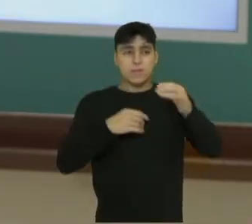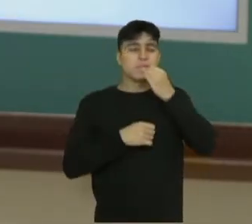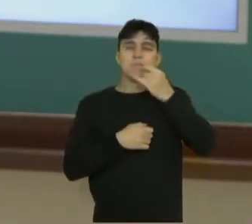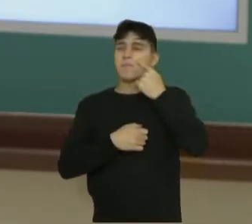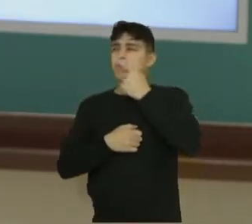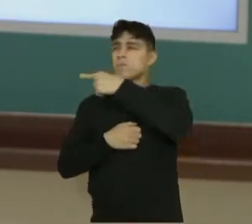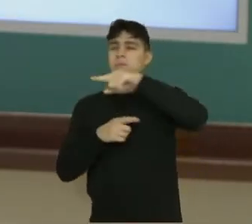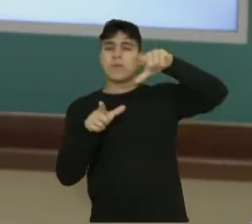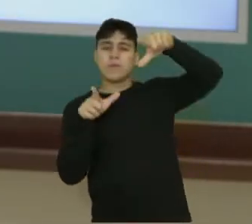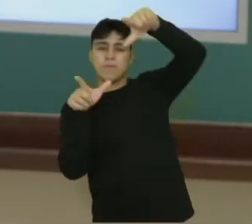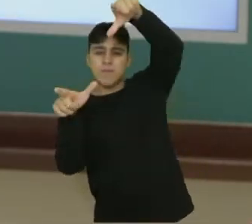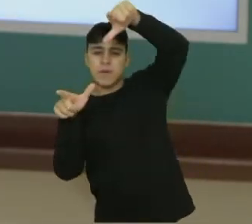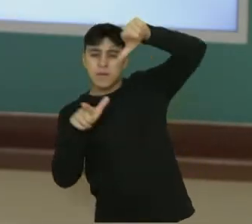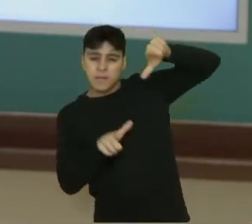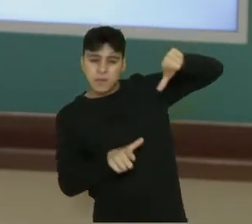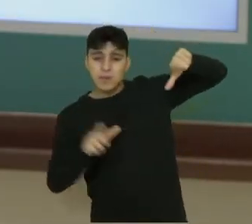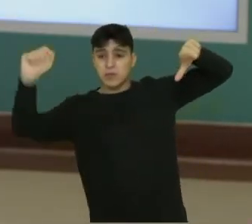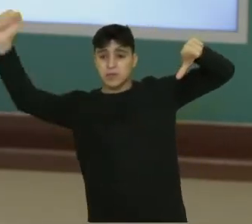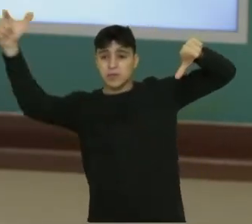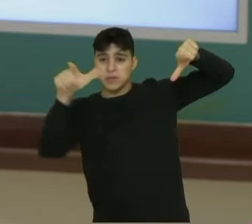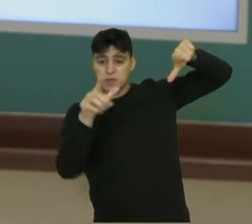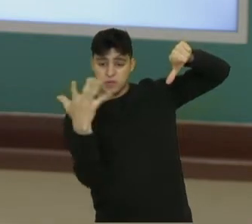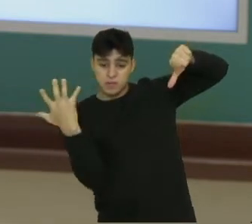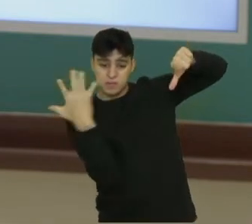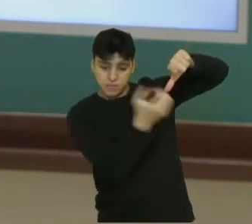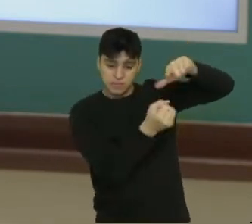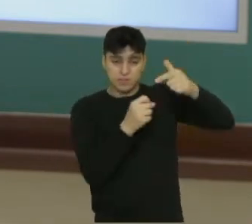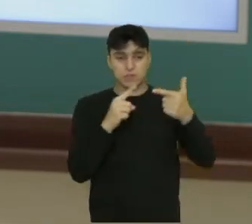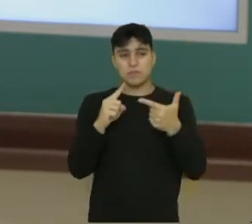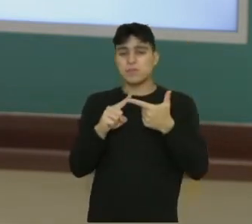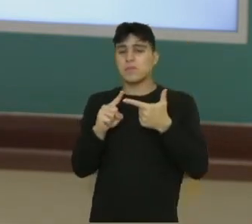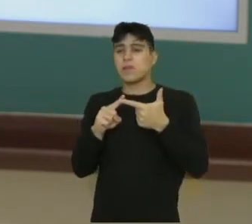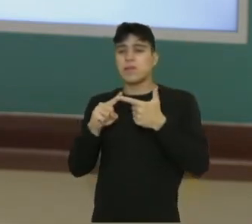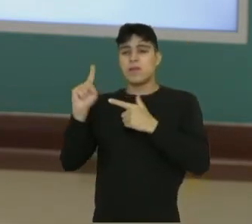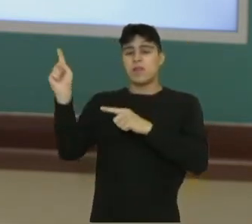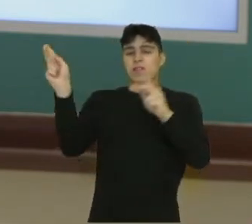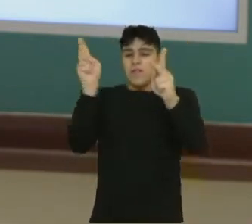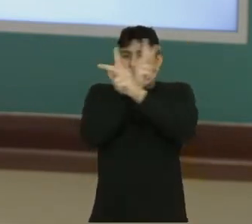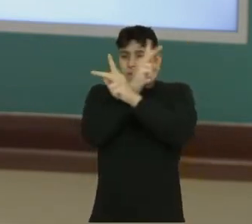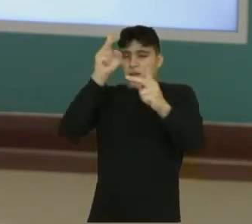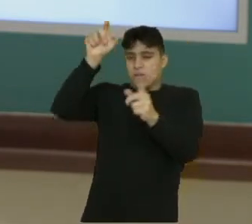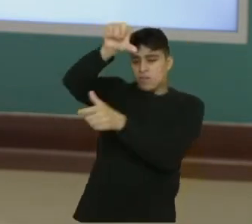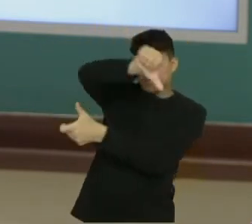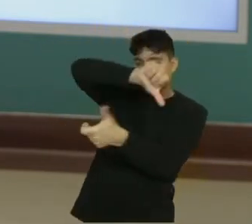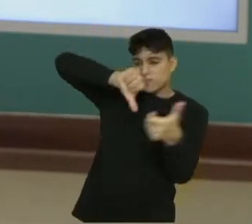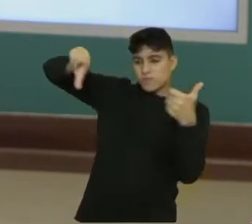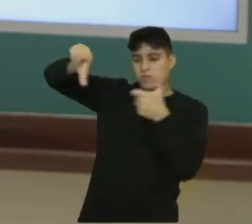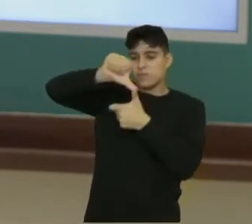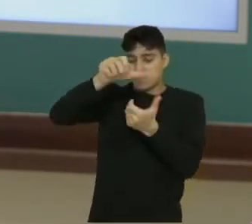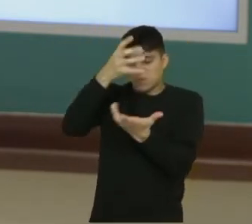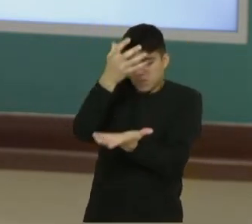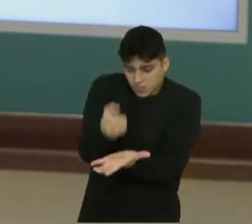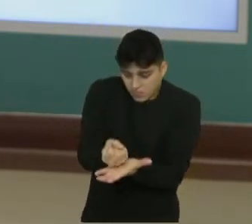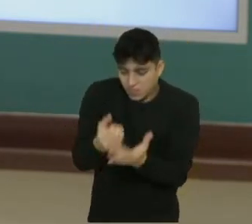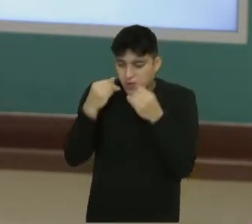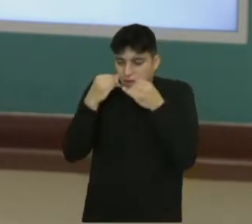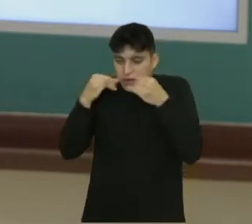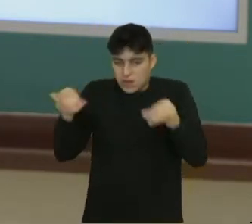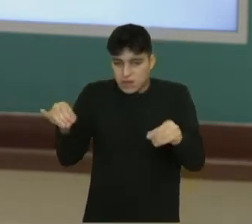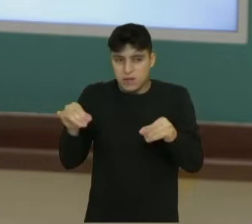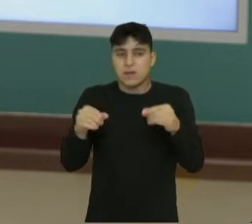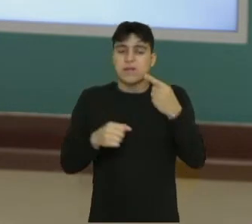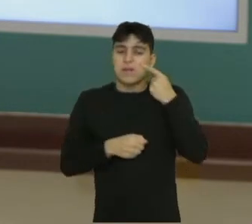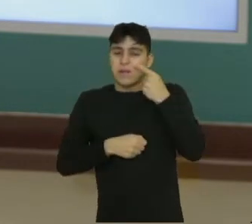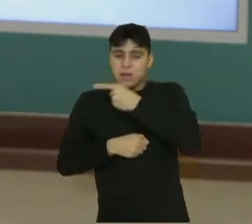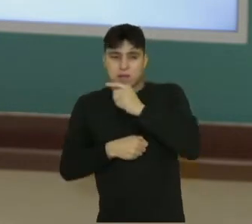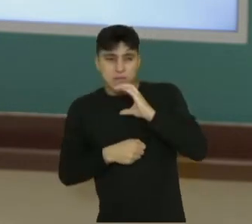solares, nós temos aqui a energia eólica, por exemplo. Aqui nós temos, por exemplo, a energia